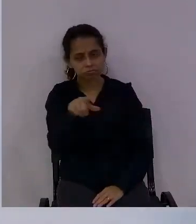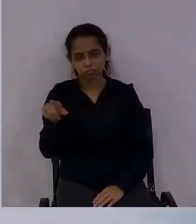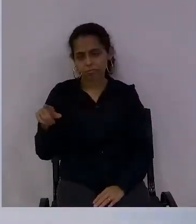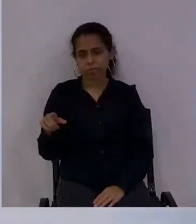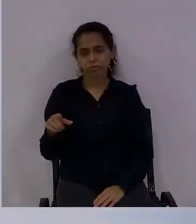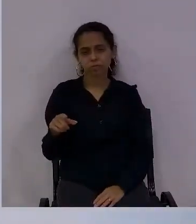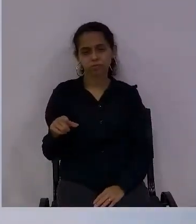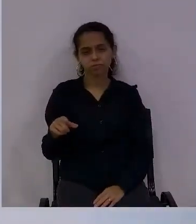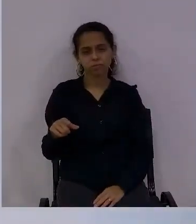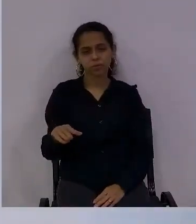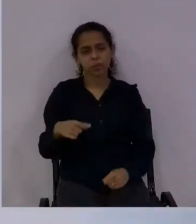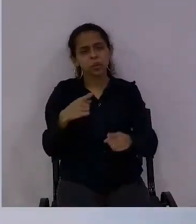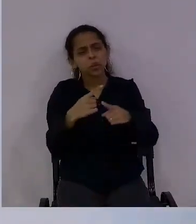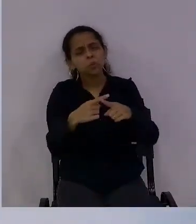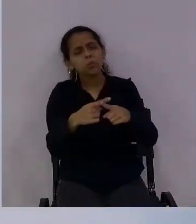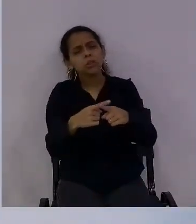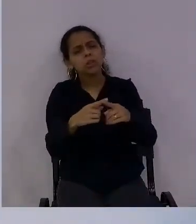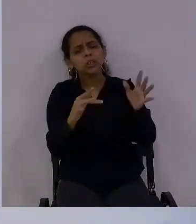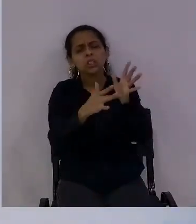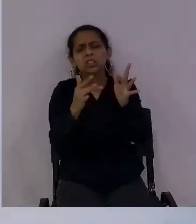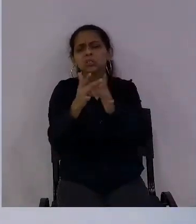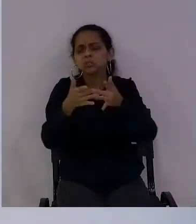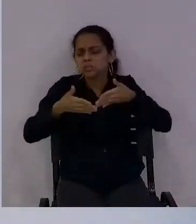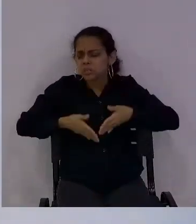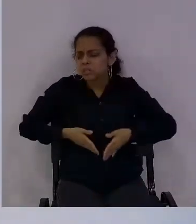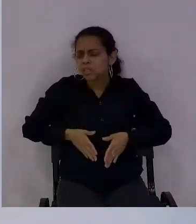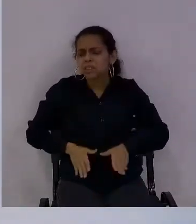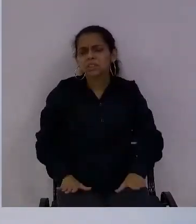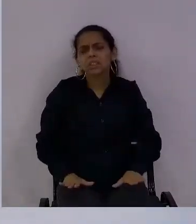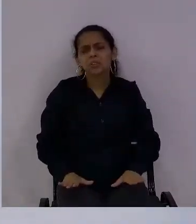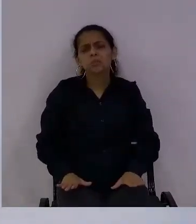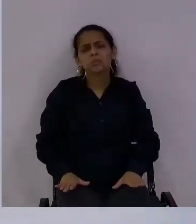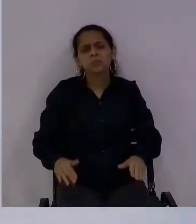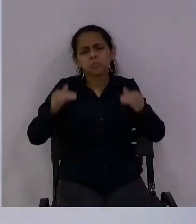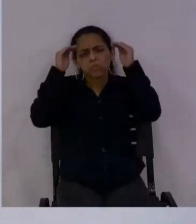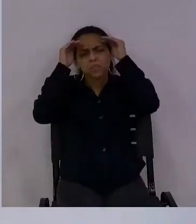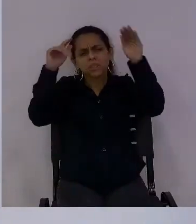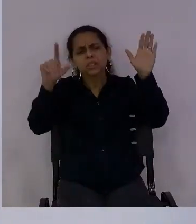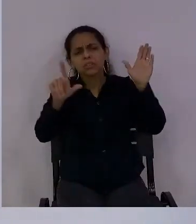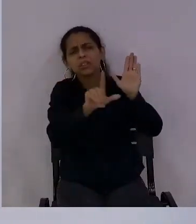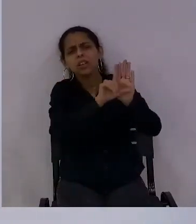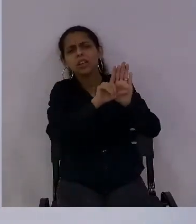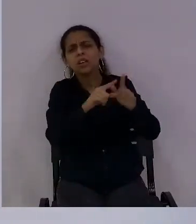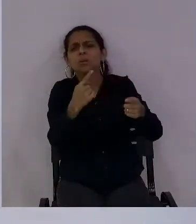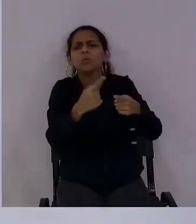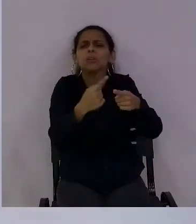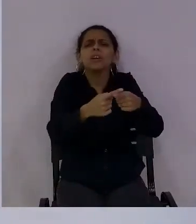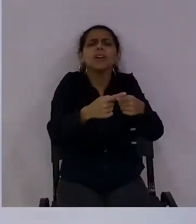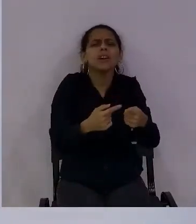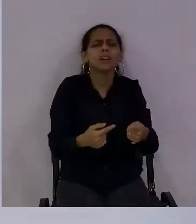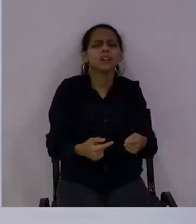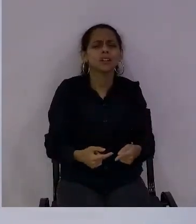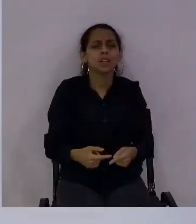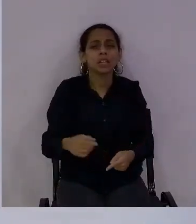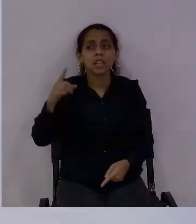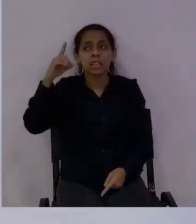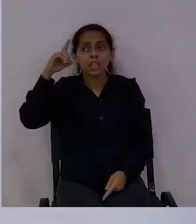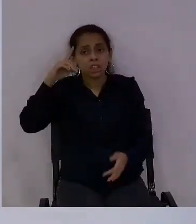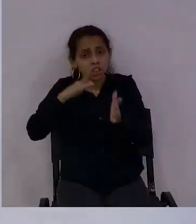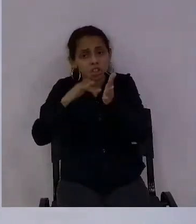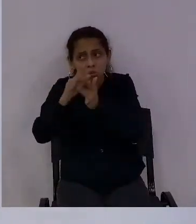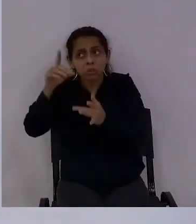Jesus nasceu sob a lei? Por que Jesus, sendo Deus, foi